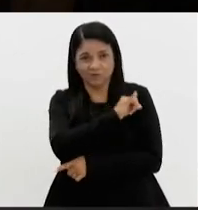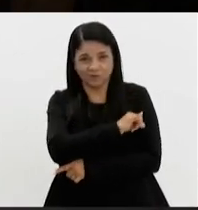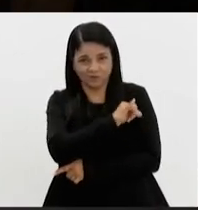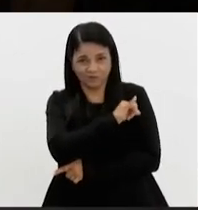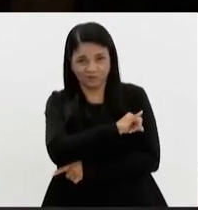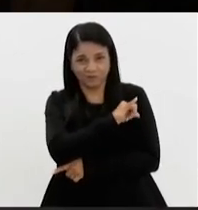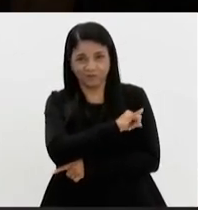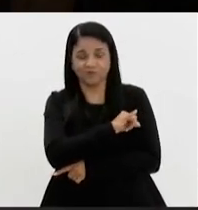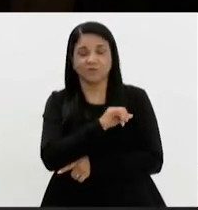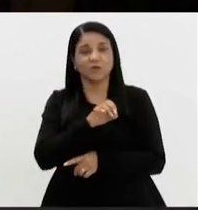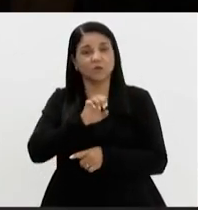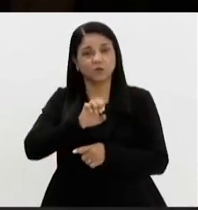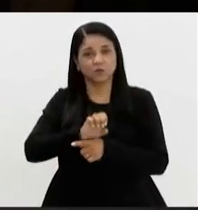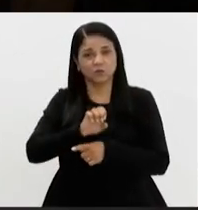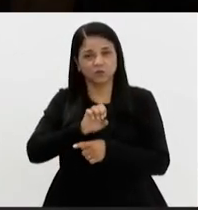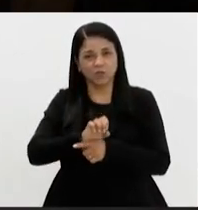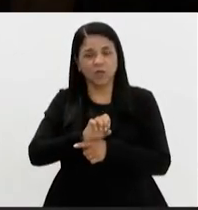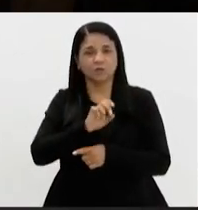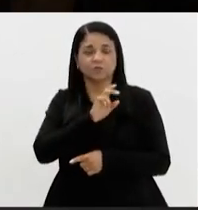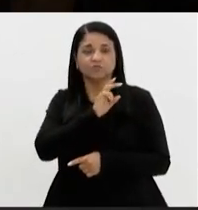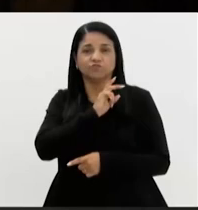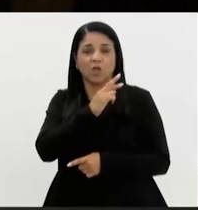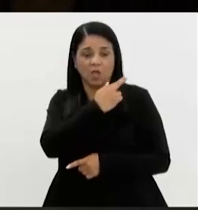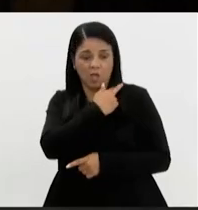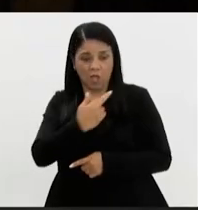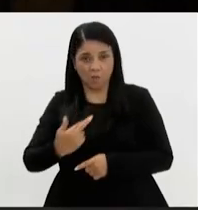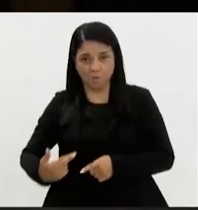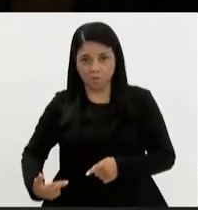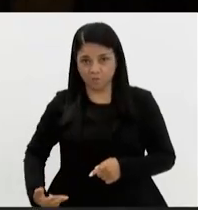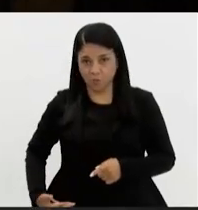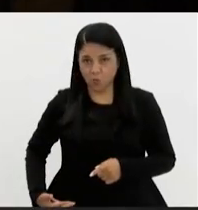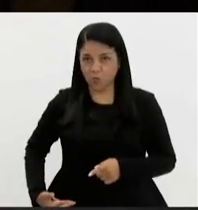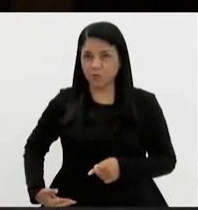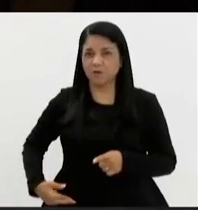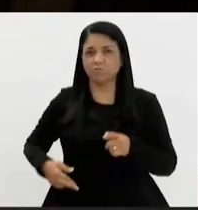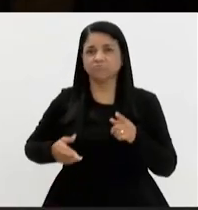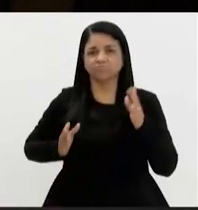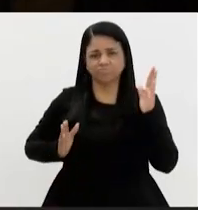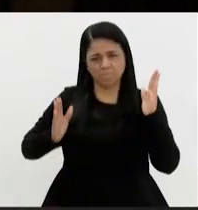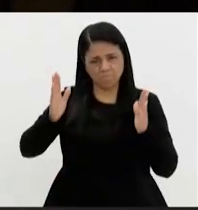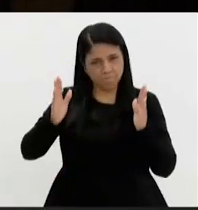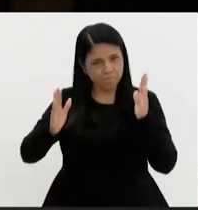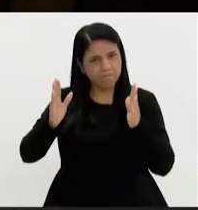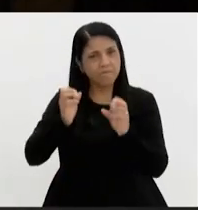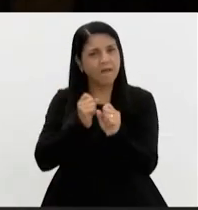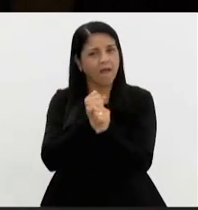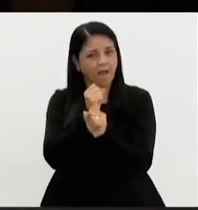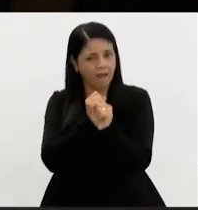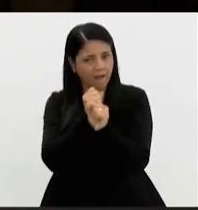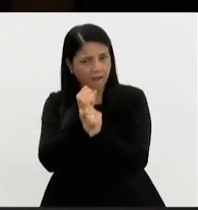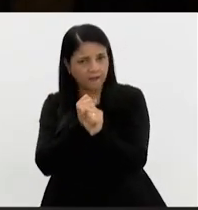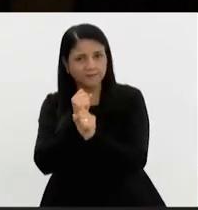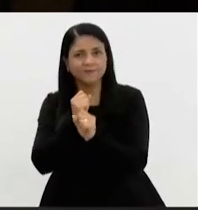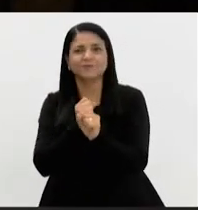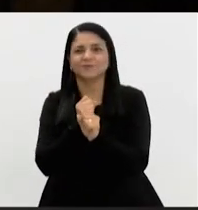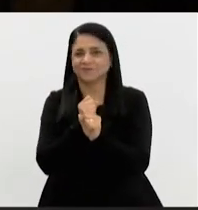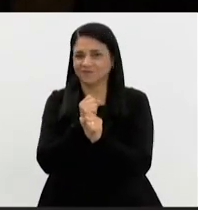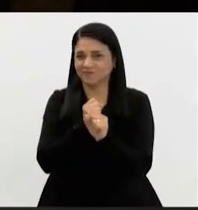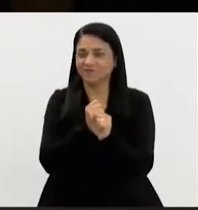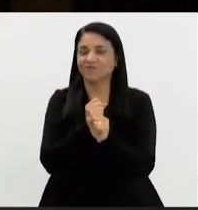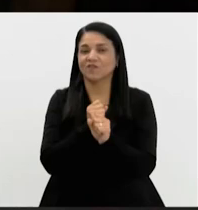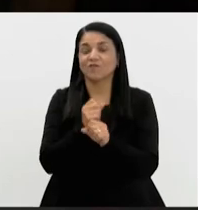sediou a nossa república por Largo espaço de tempo eh e eu vou portanto utilizar